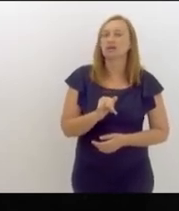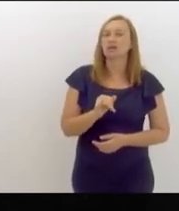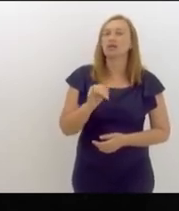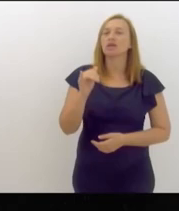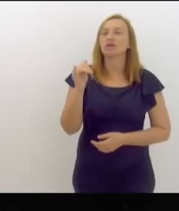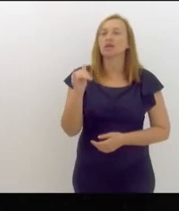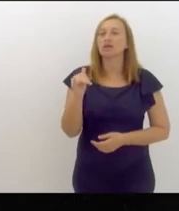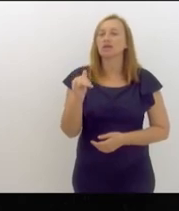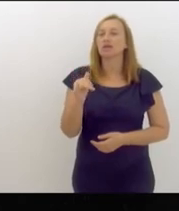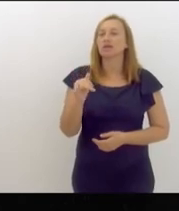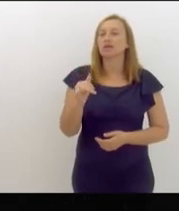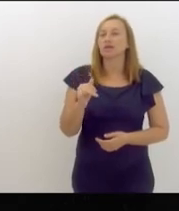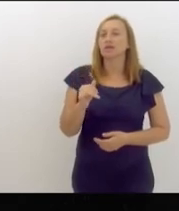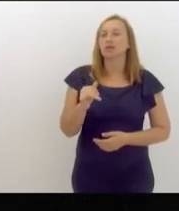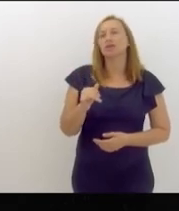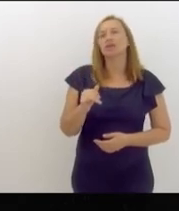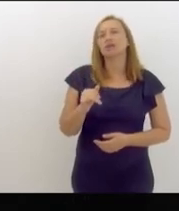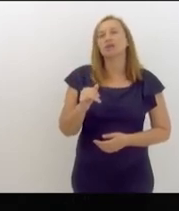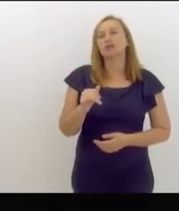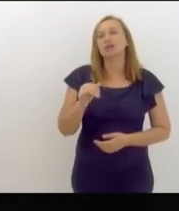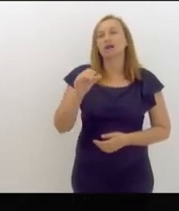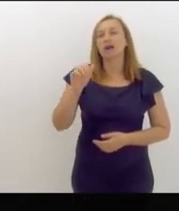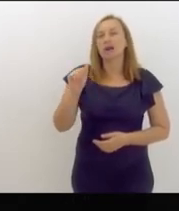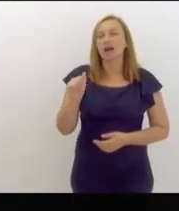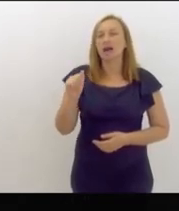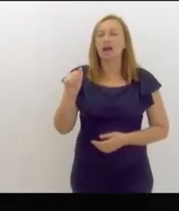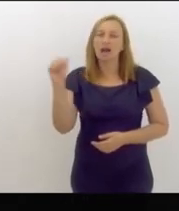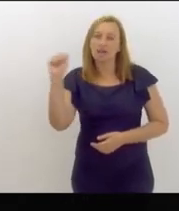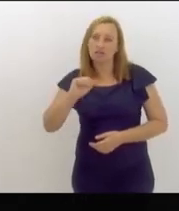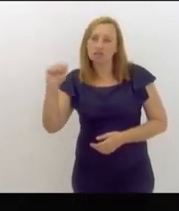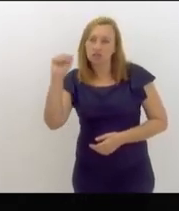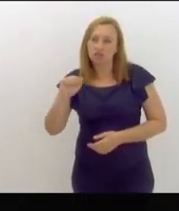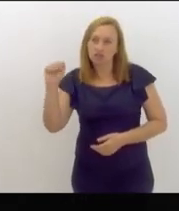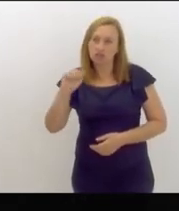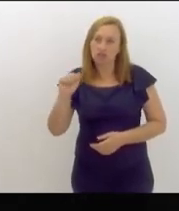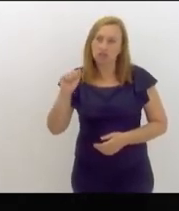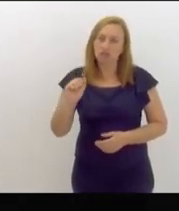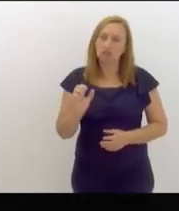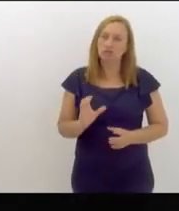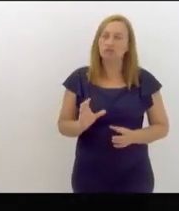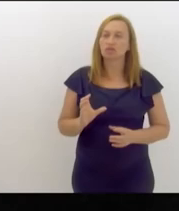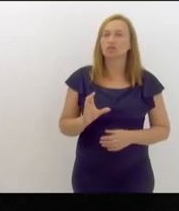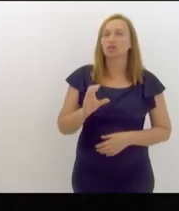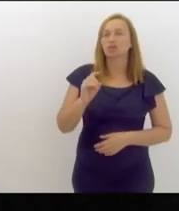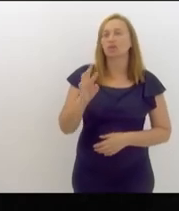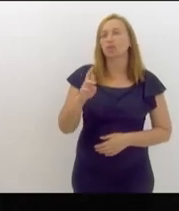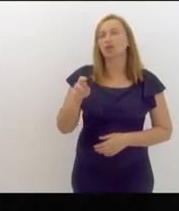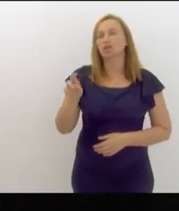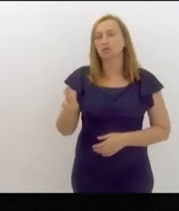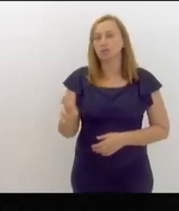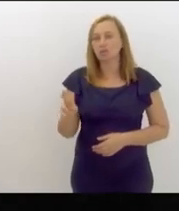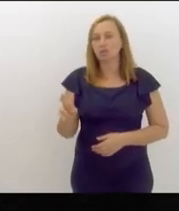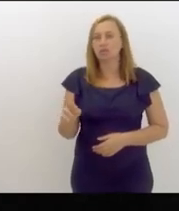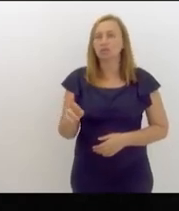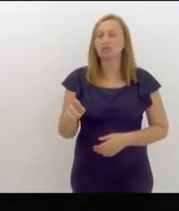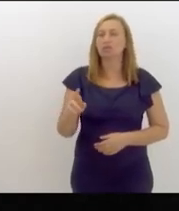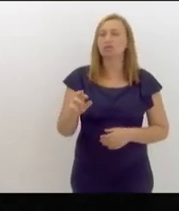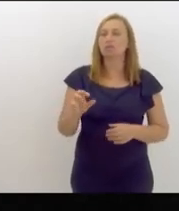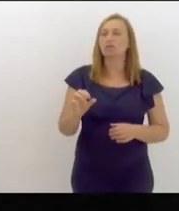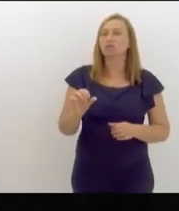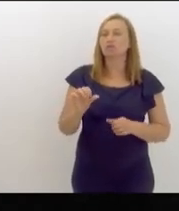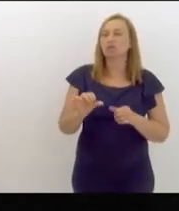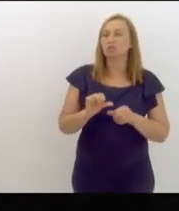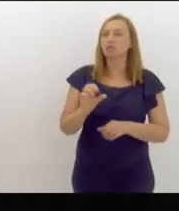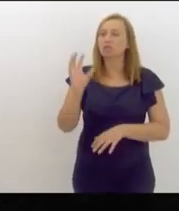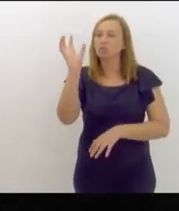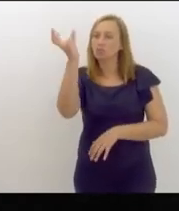na Itália e Fundação Bariloche da Argentina era colaborador do painel intergovernado Natal de mudanças climáticas do clima